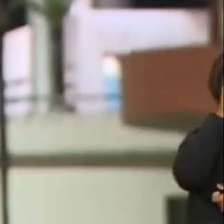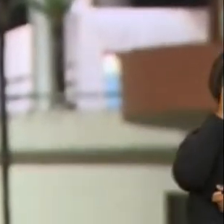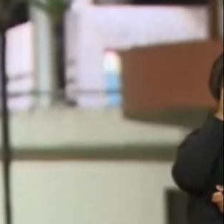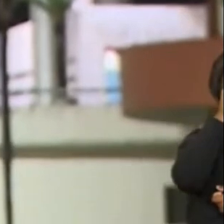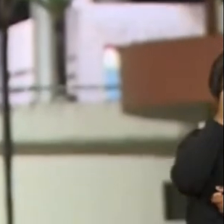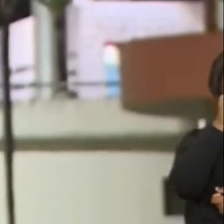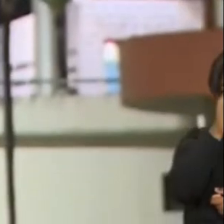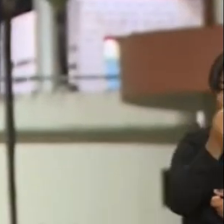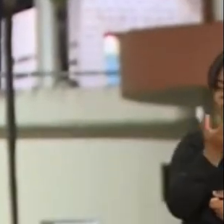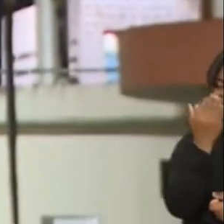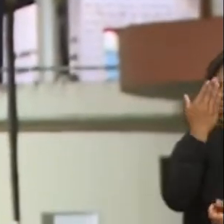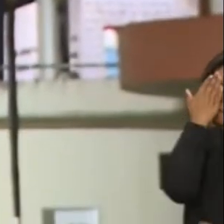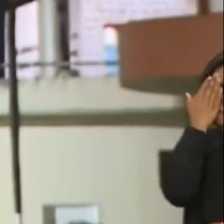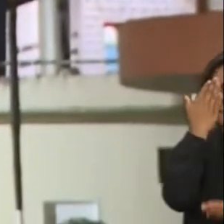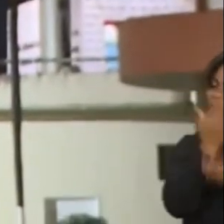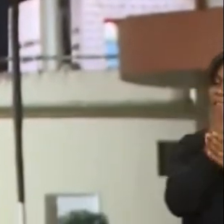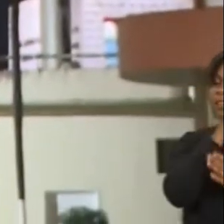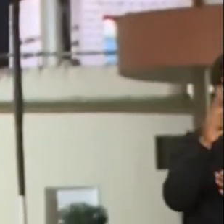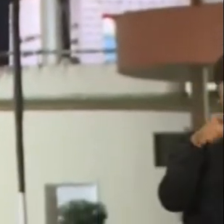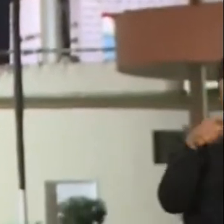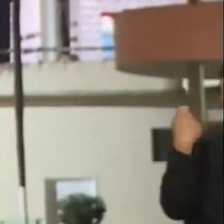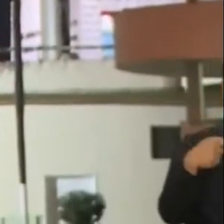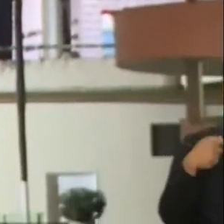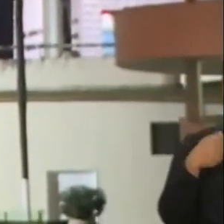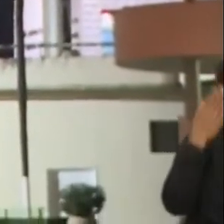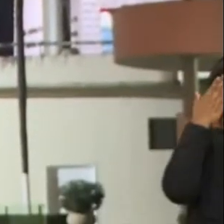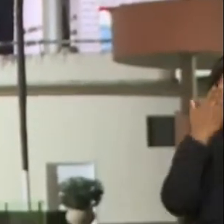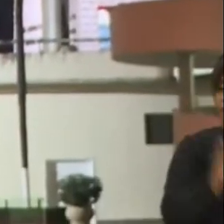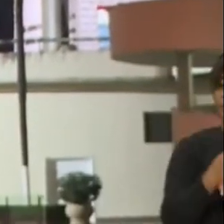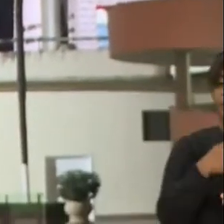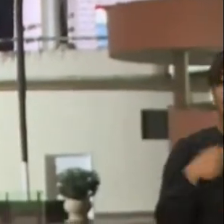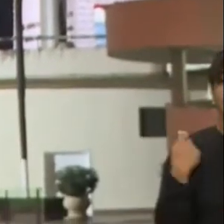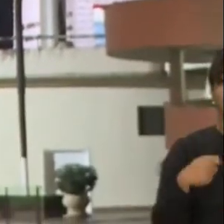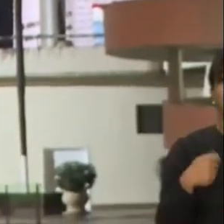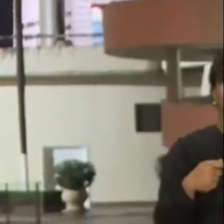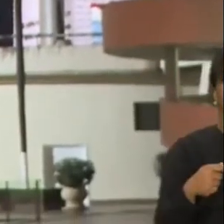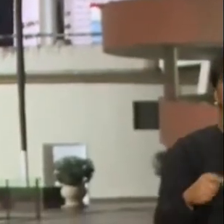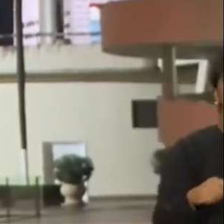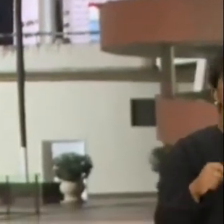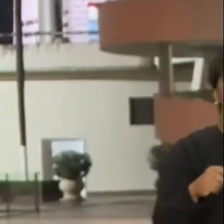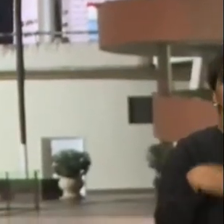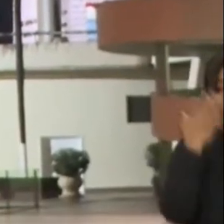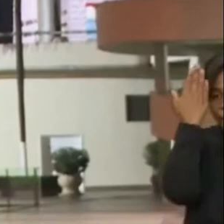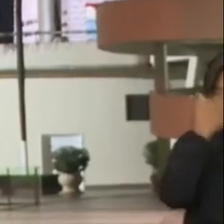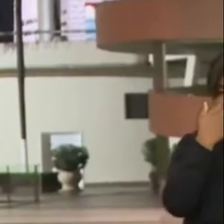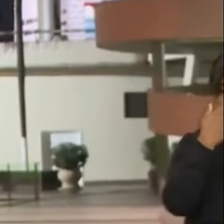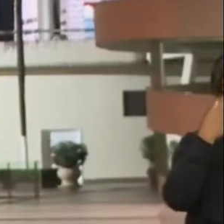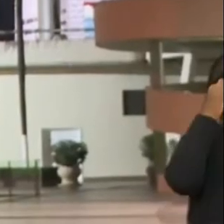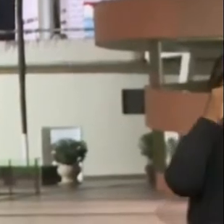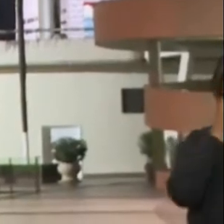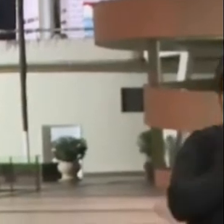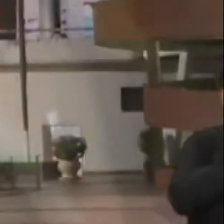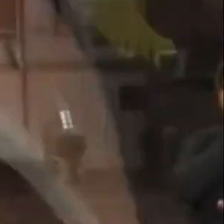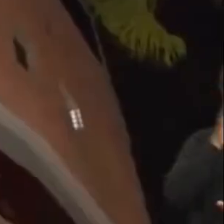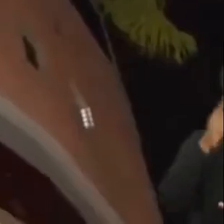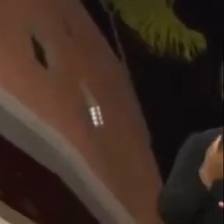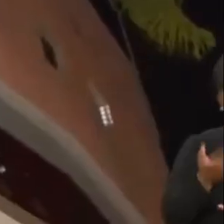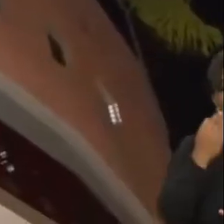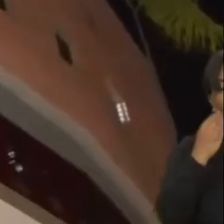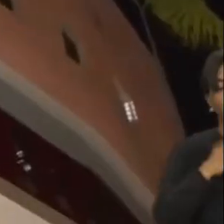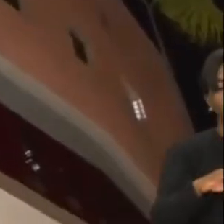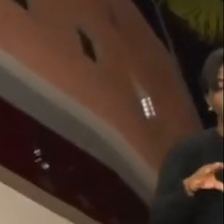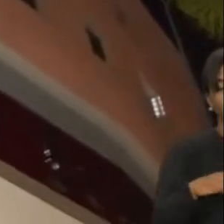venha crer nesse Deus. Você tem que crer, você tem que dar prova dessa crença para Ele. Venha cantando